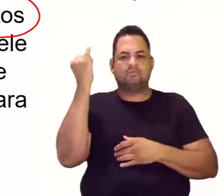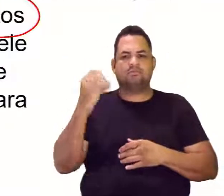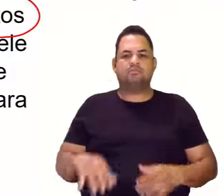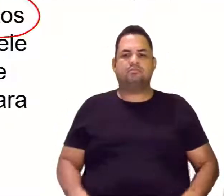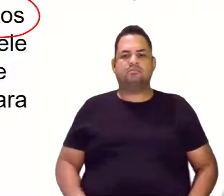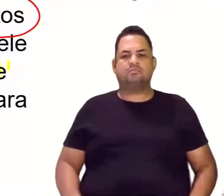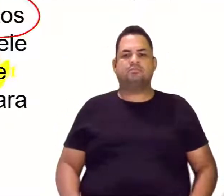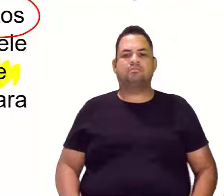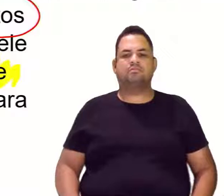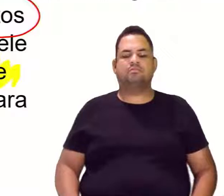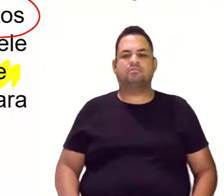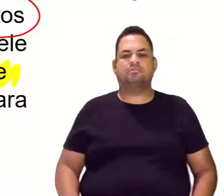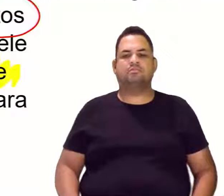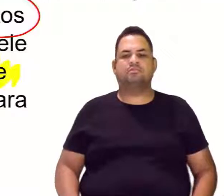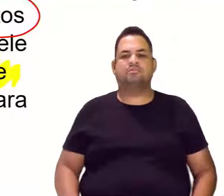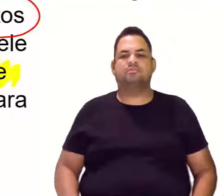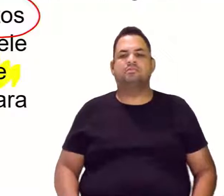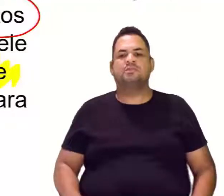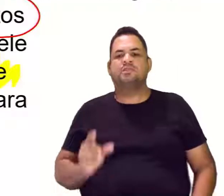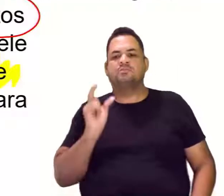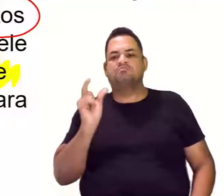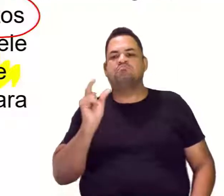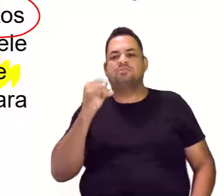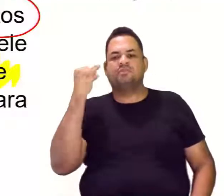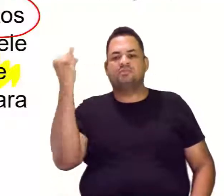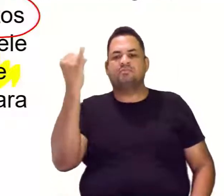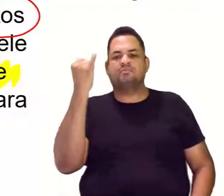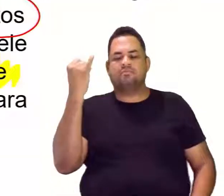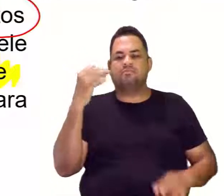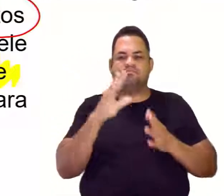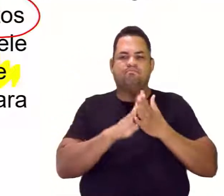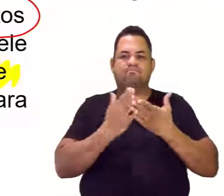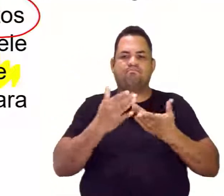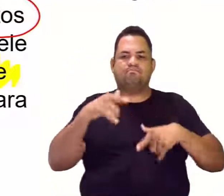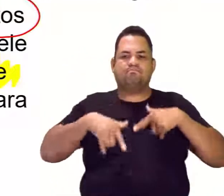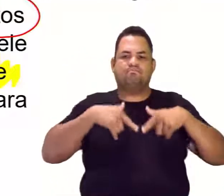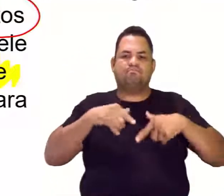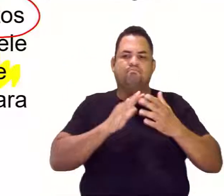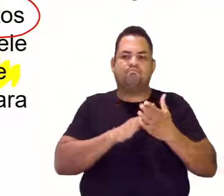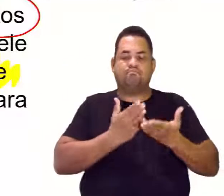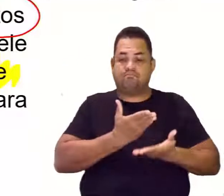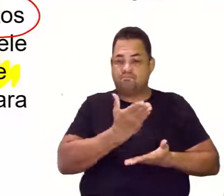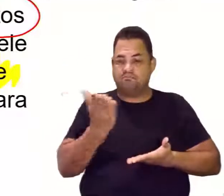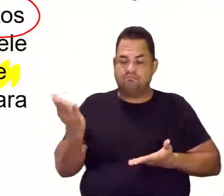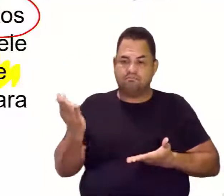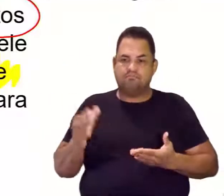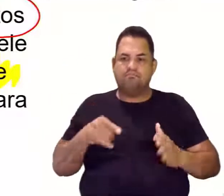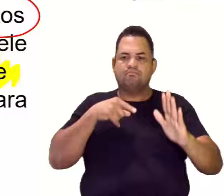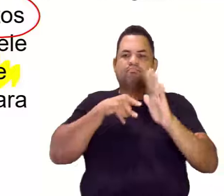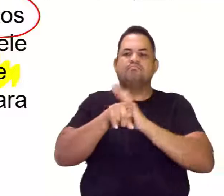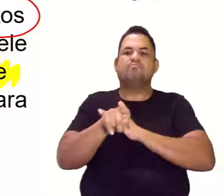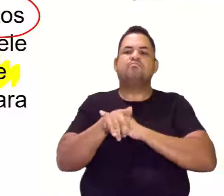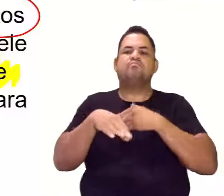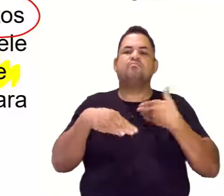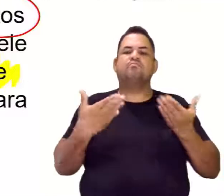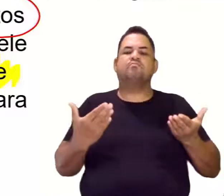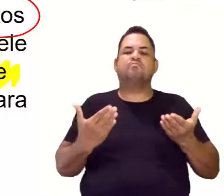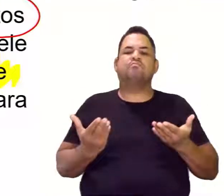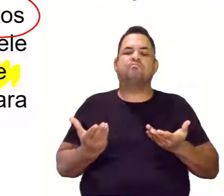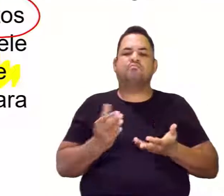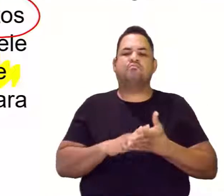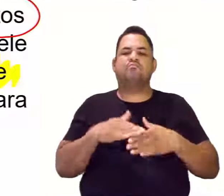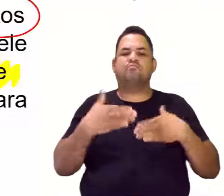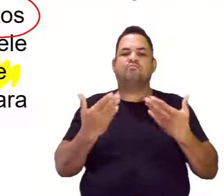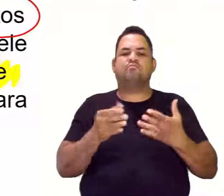né? Então, essas palavras-chave que a gente precisa trabalhar com vocês. Então, a pergunta é, né? Dentro